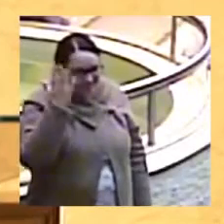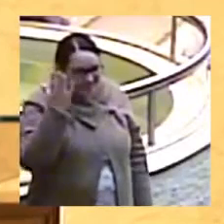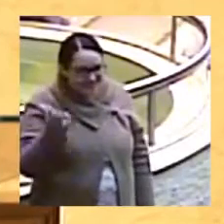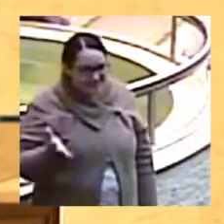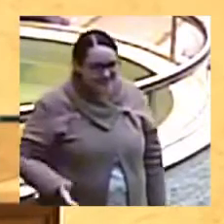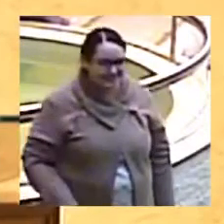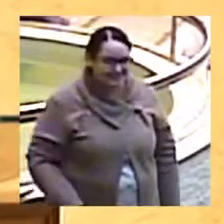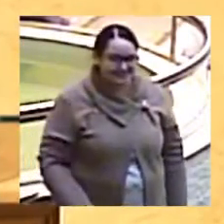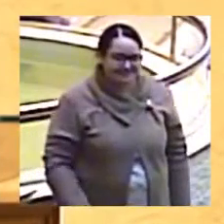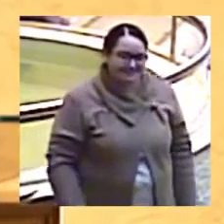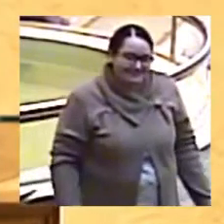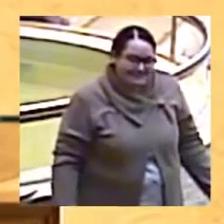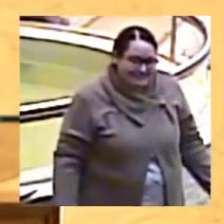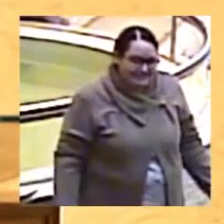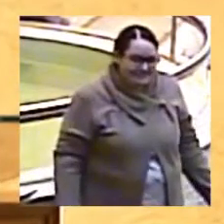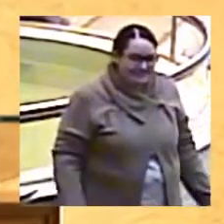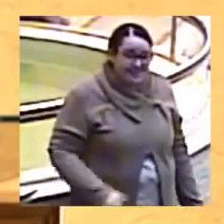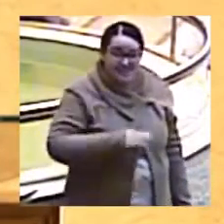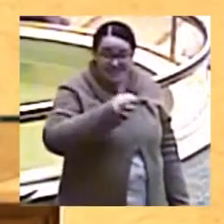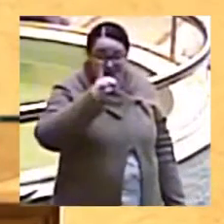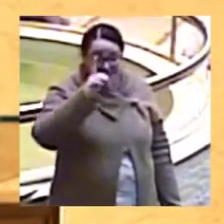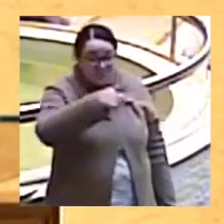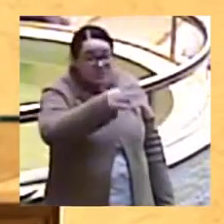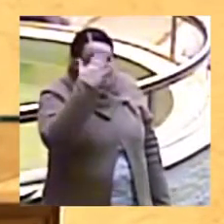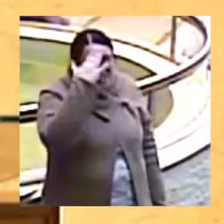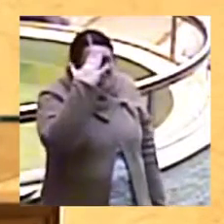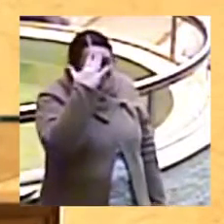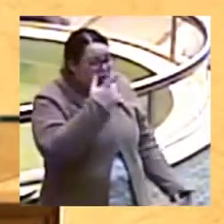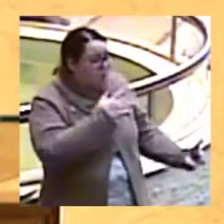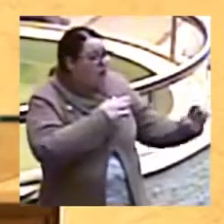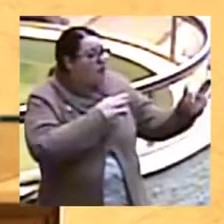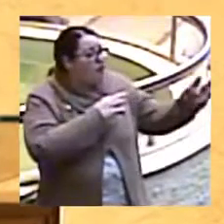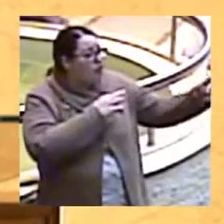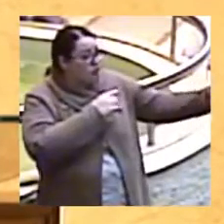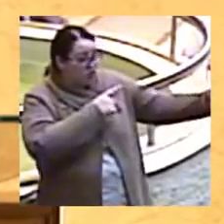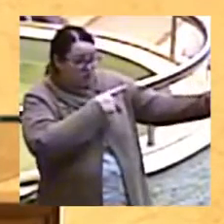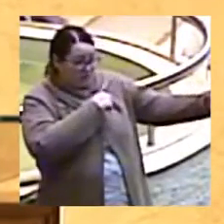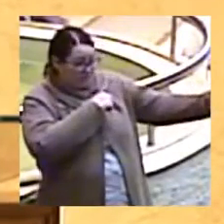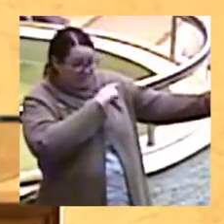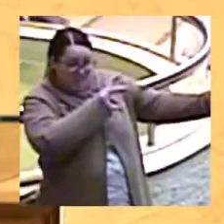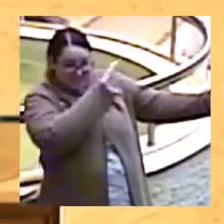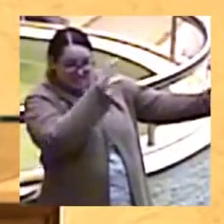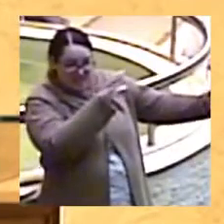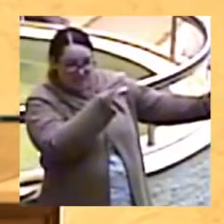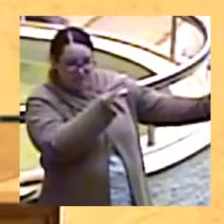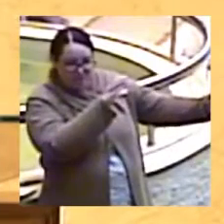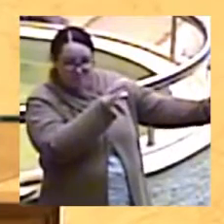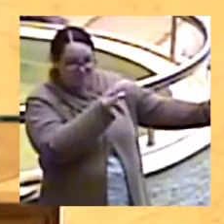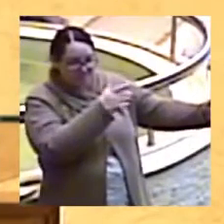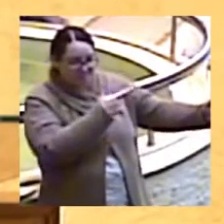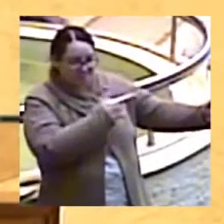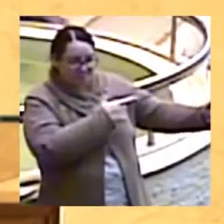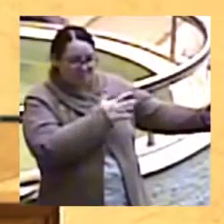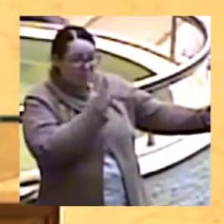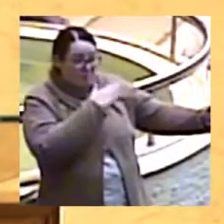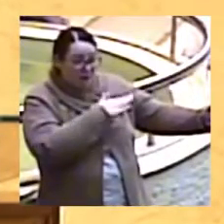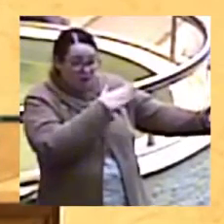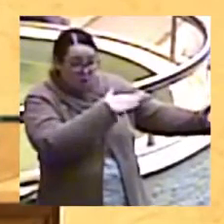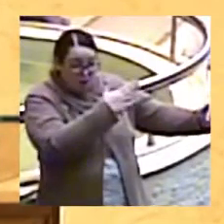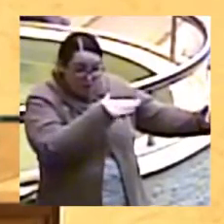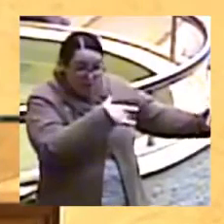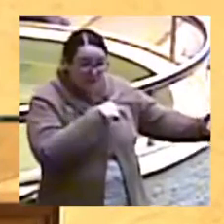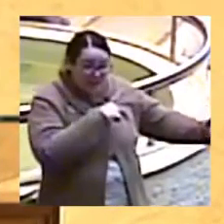se fala, tanto, de ética, retorno a ética, mas, nós vemos, o inverso, na nossa sociedade,